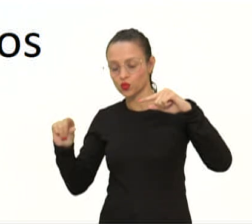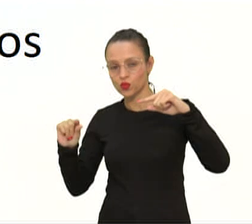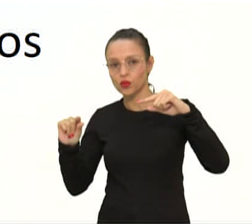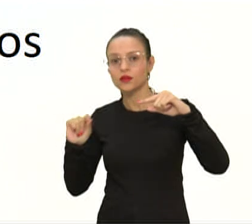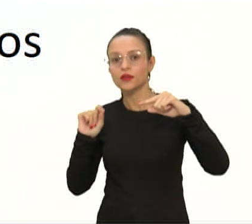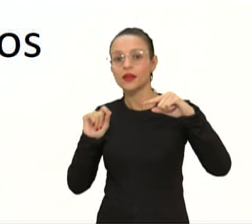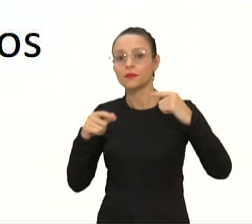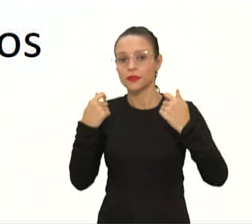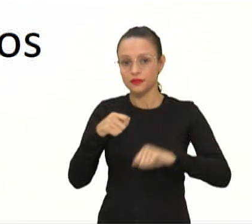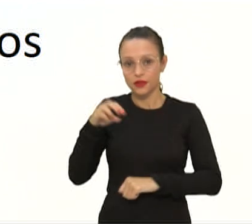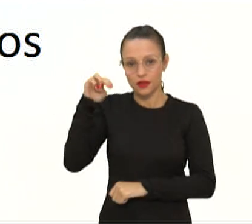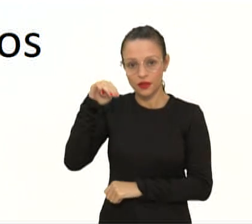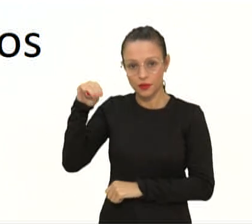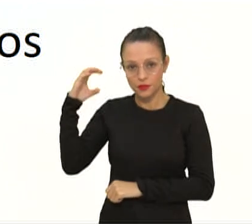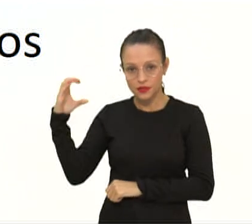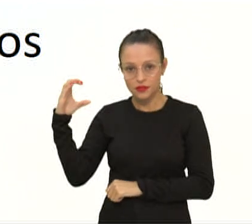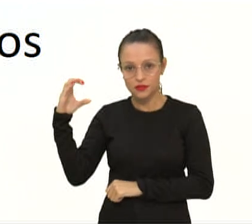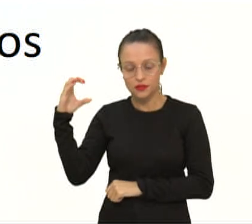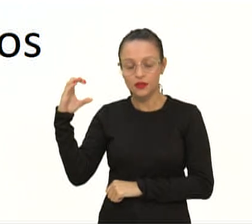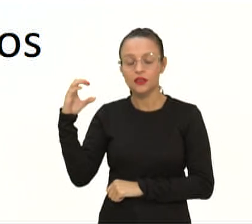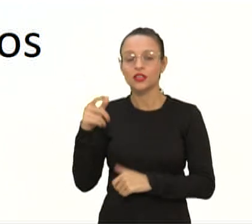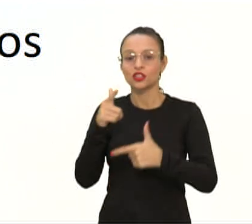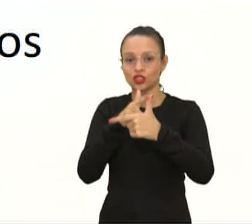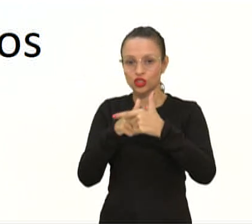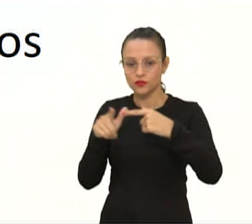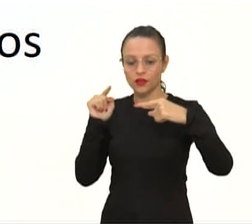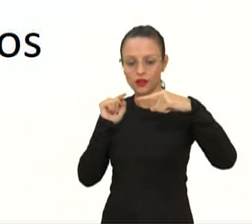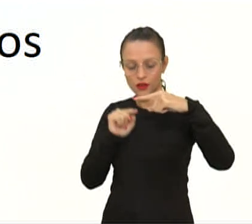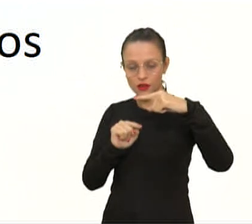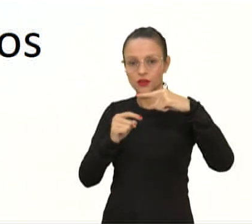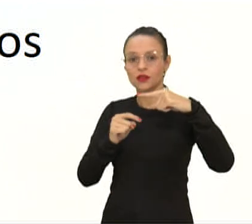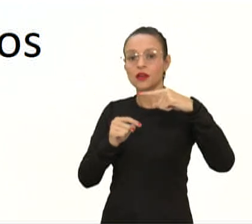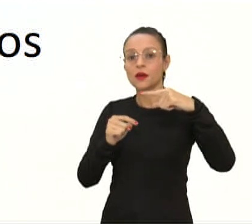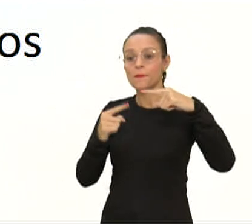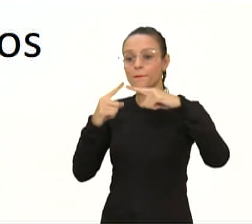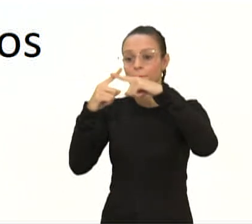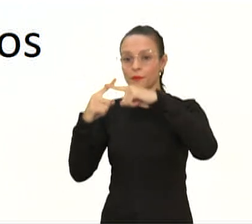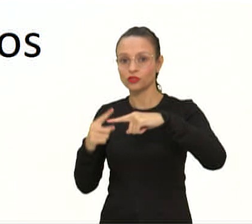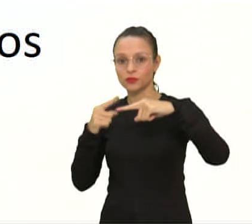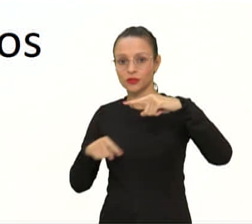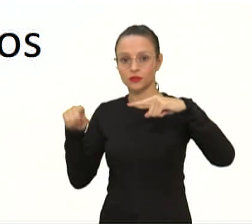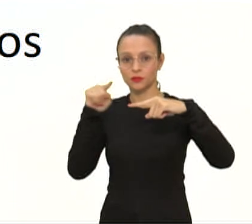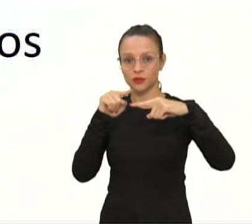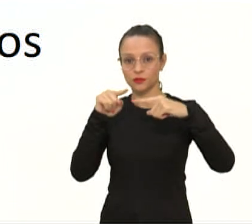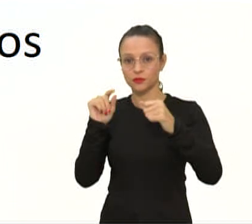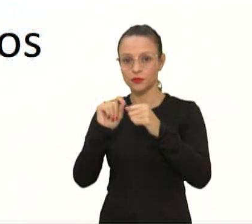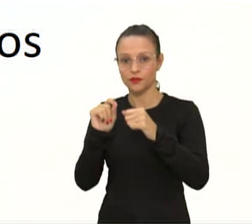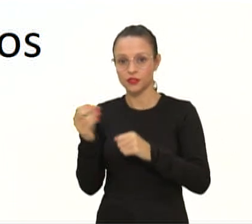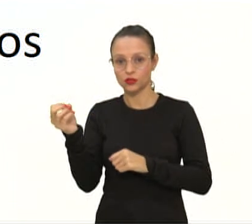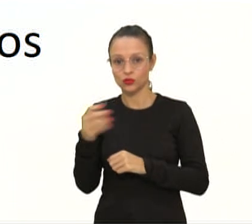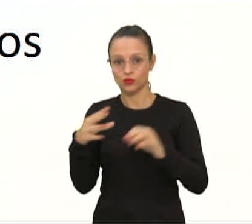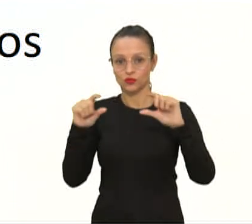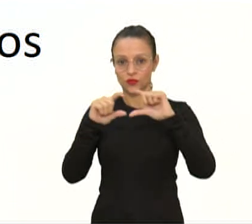Tira o MMC, divide pelo denominador, multiplica pelo numerador, para você montar a nova equação,